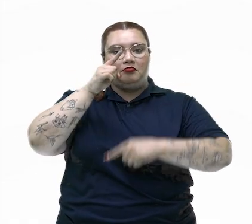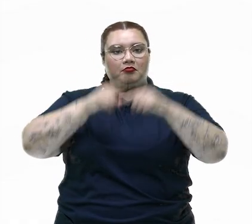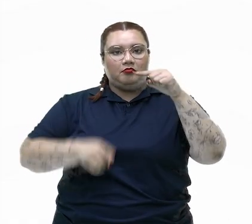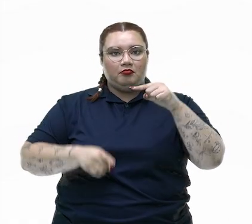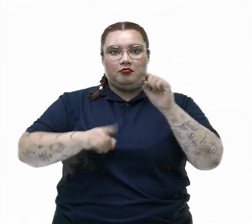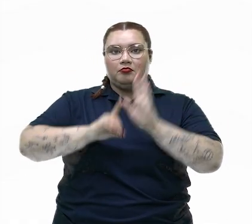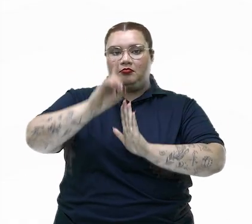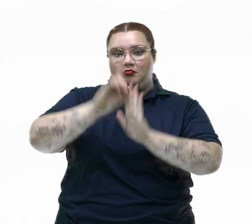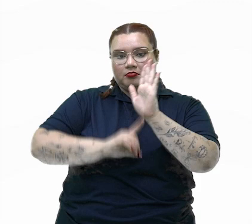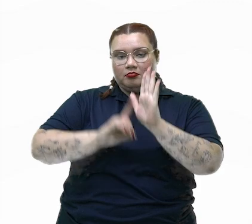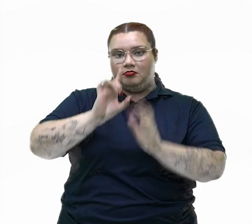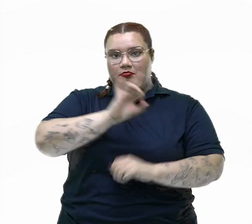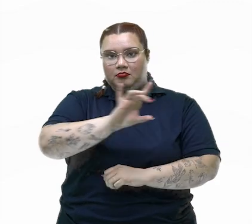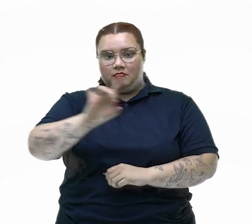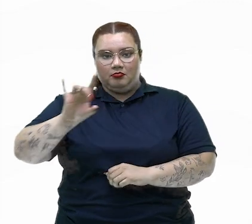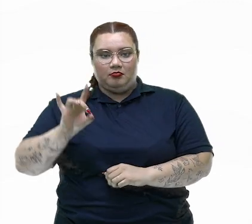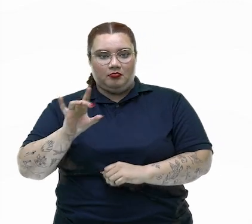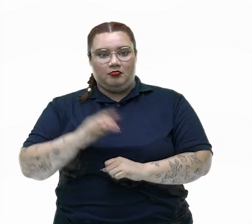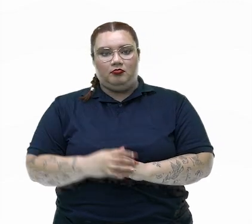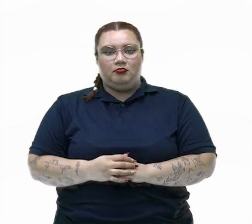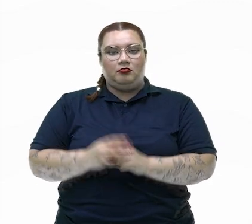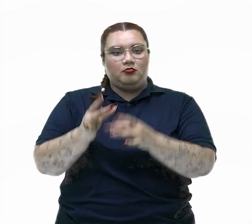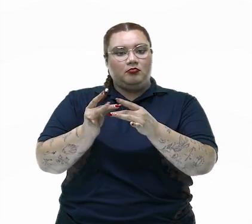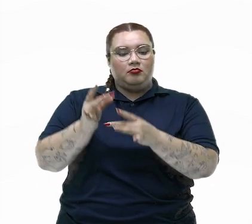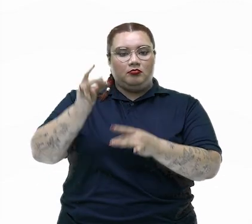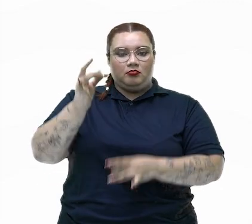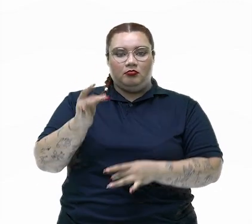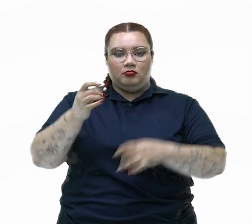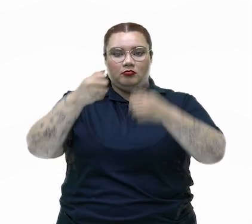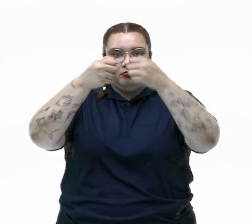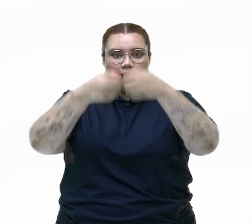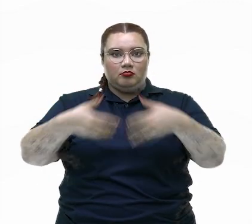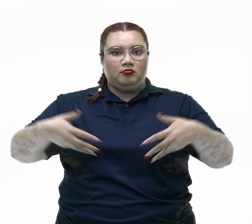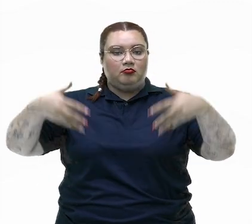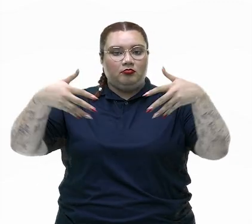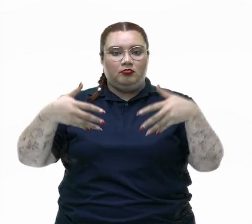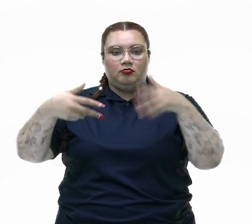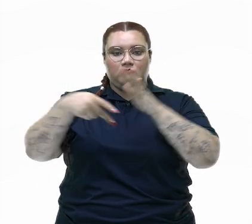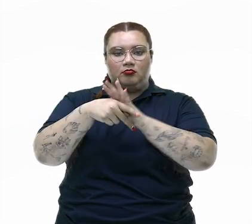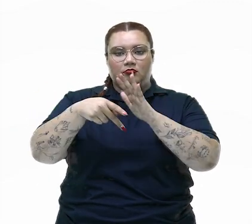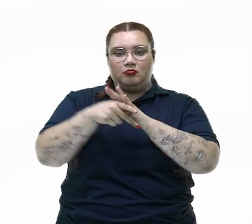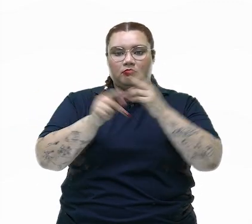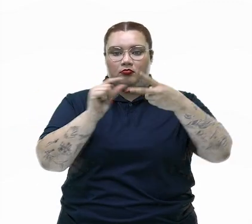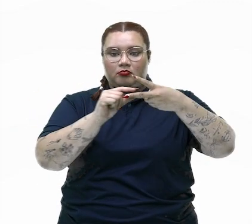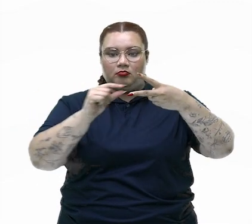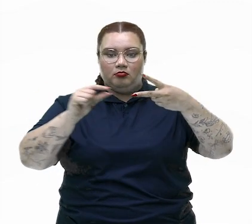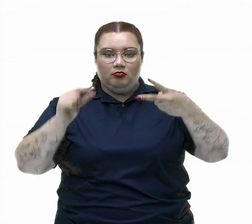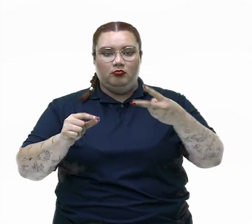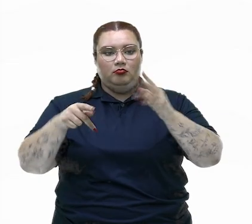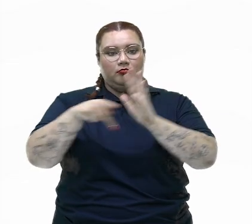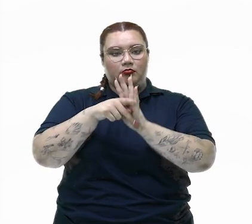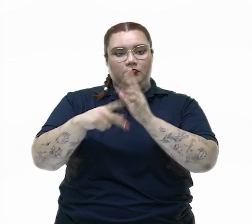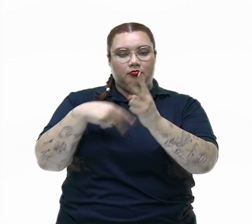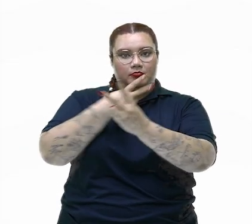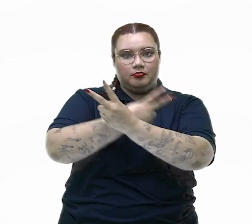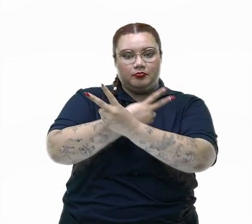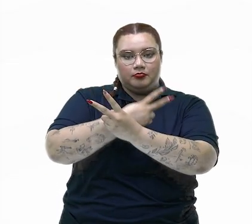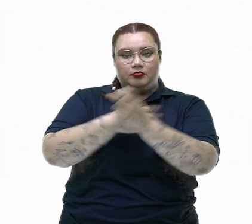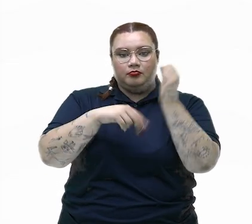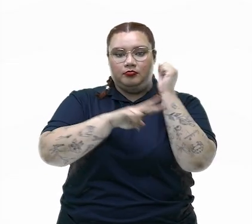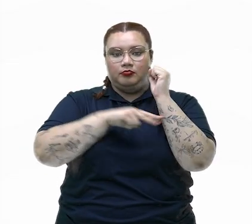segregação e privação de direitos individuais. Detalhamento, mapeamento dos genes nos